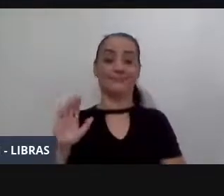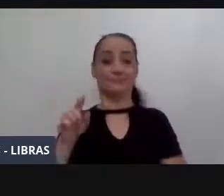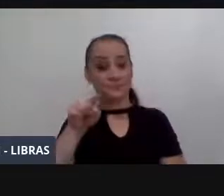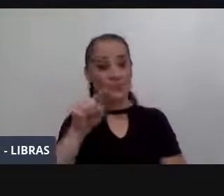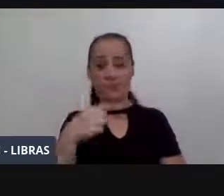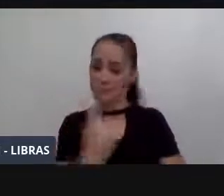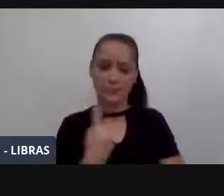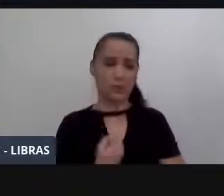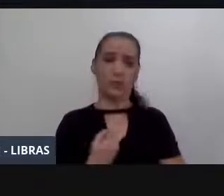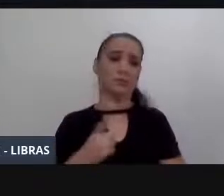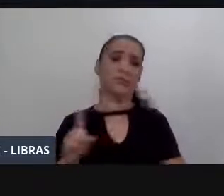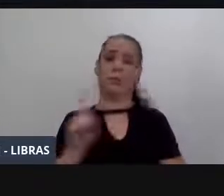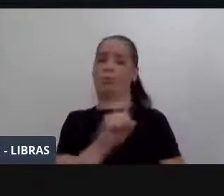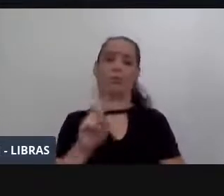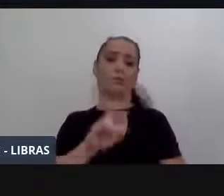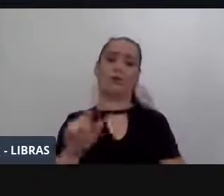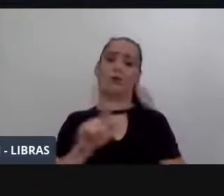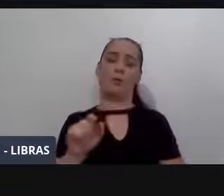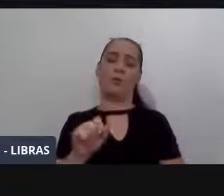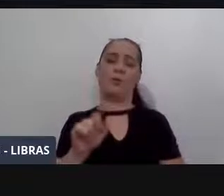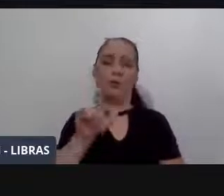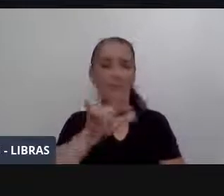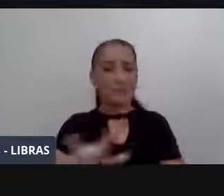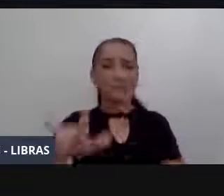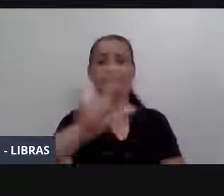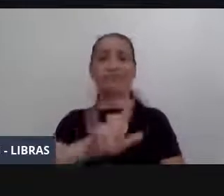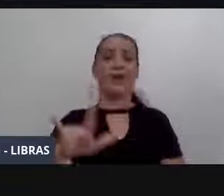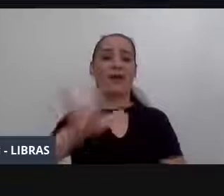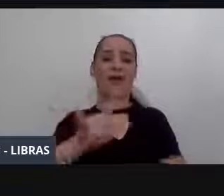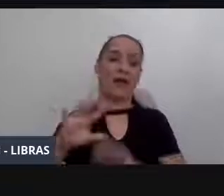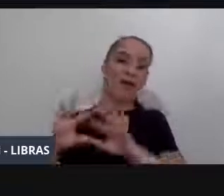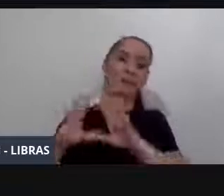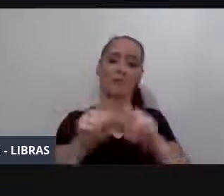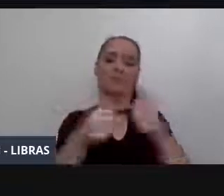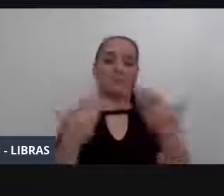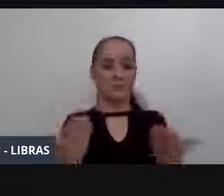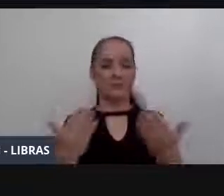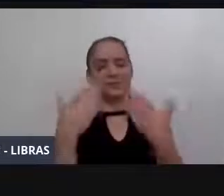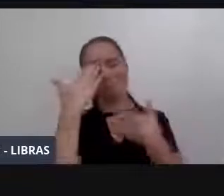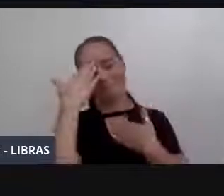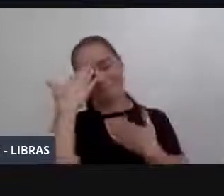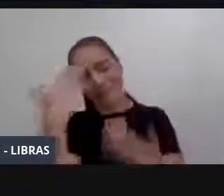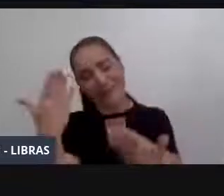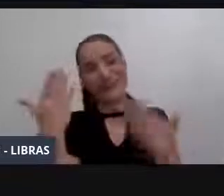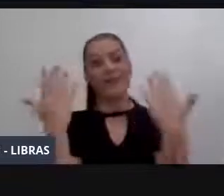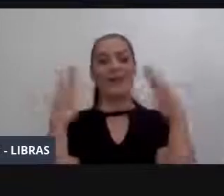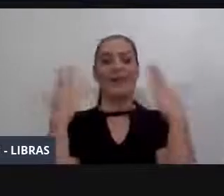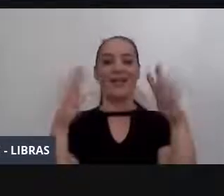obrigado. É muito bom dizer que eu amo todos vocês. Deus nos ilumine. Obrigado. Até a próxima.